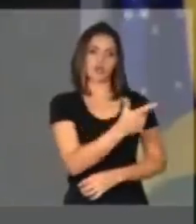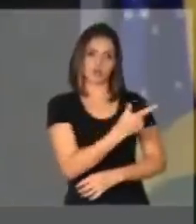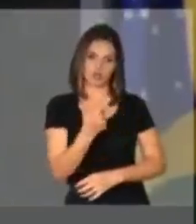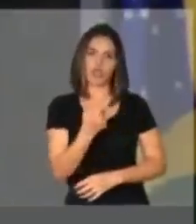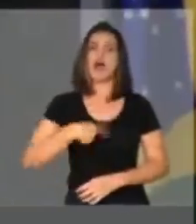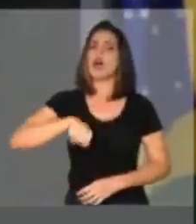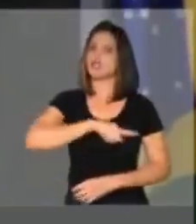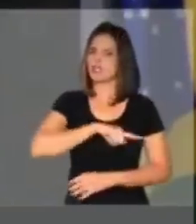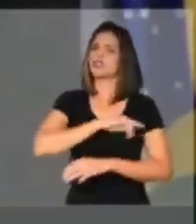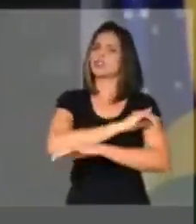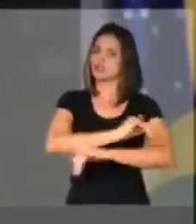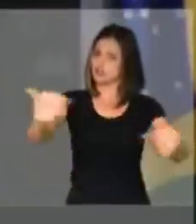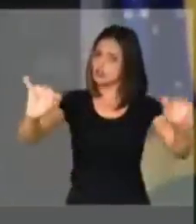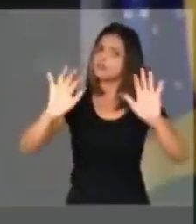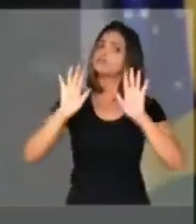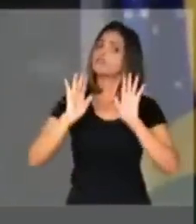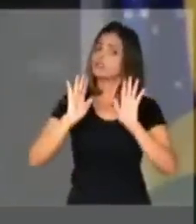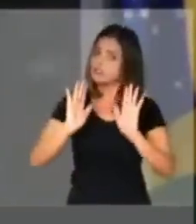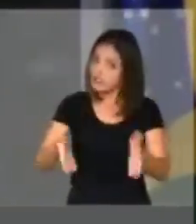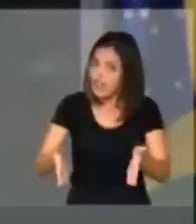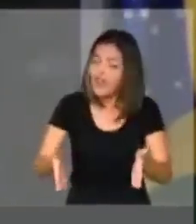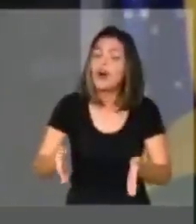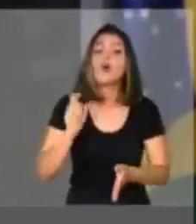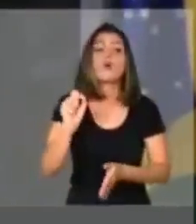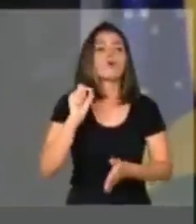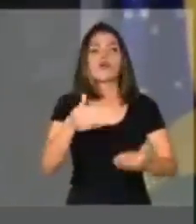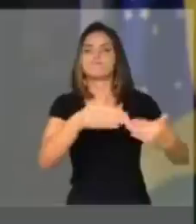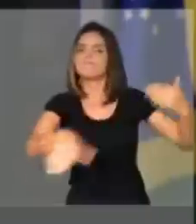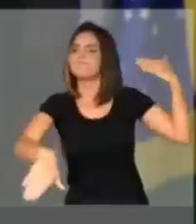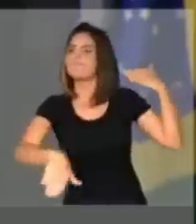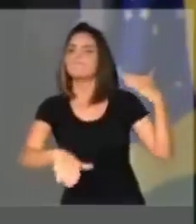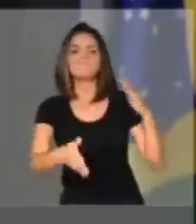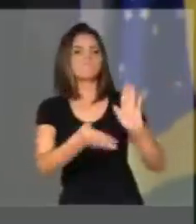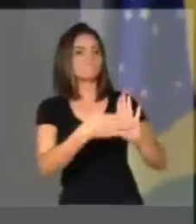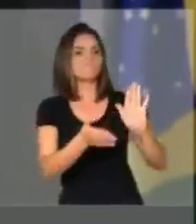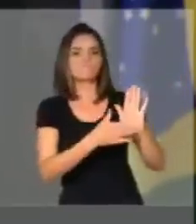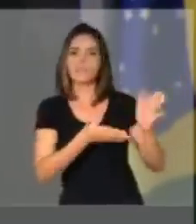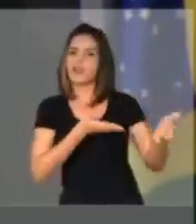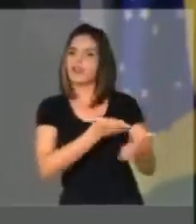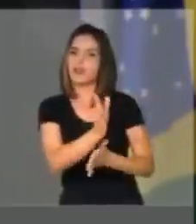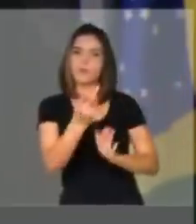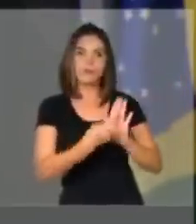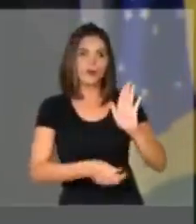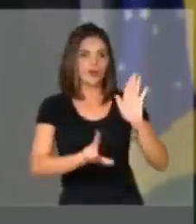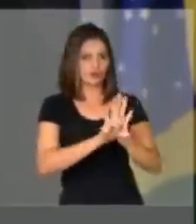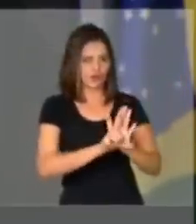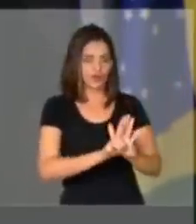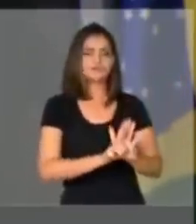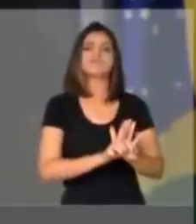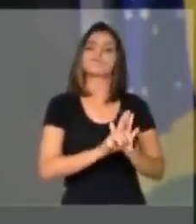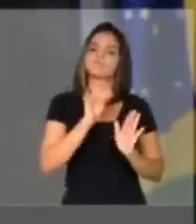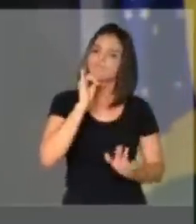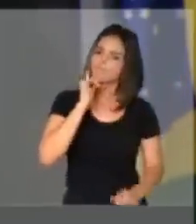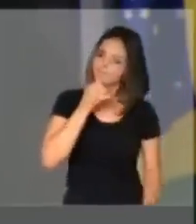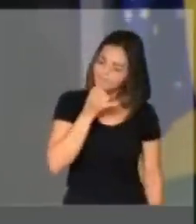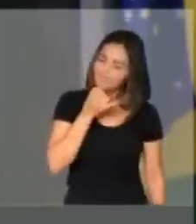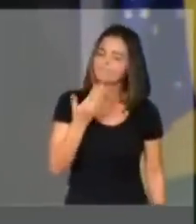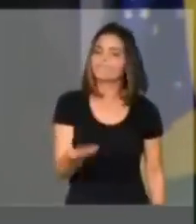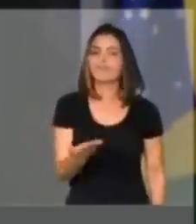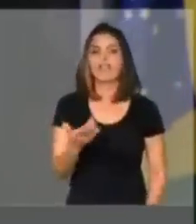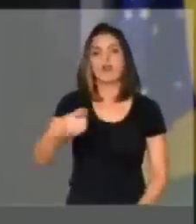deixamos bastante claro o nosso posicionamento contra a aprovação desse projeto. Infelizmente,